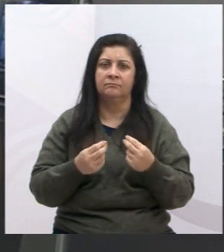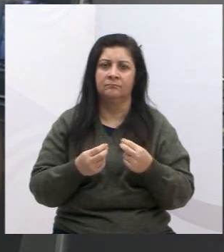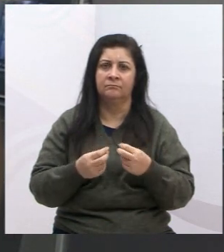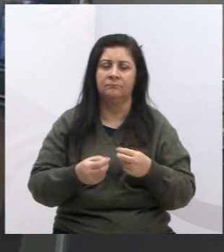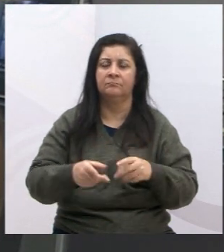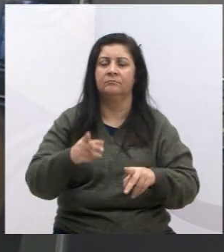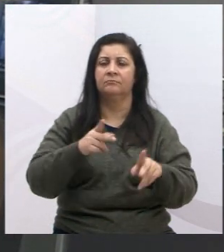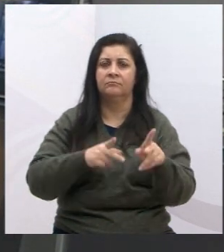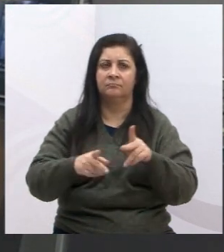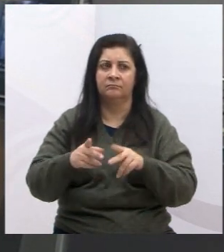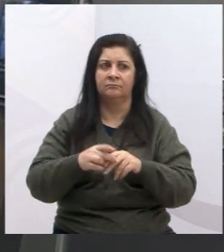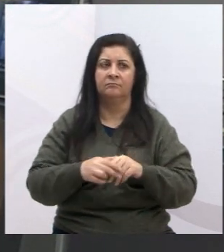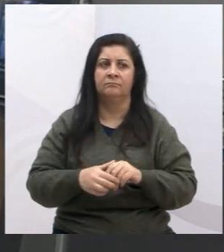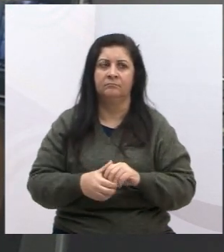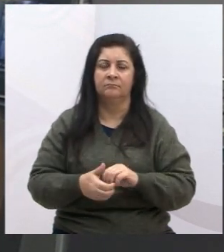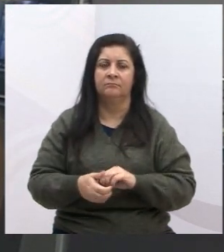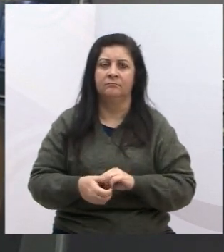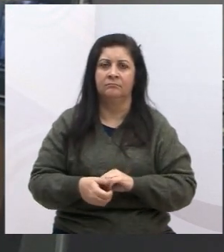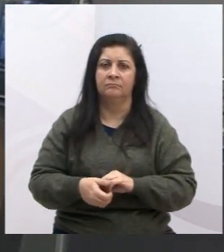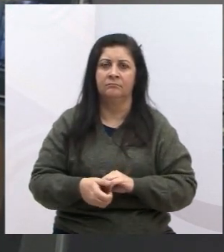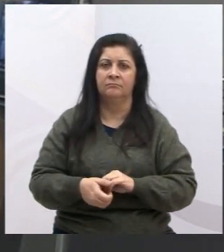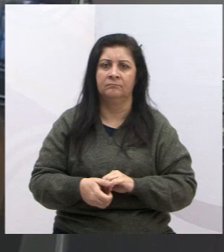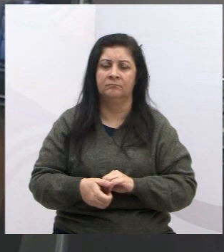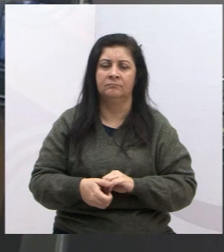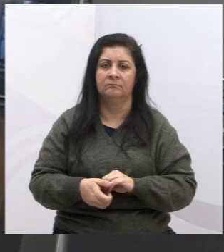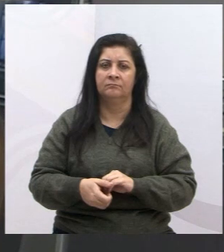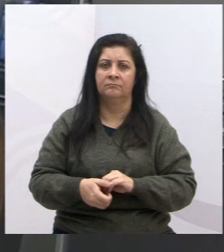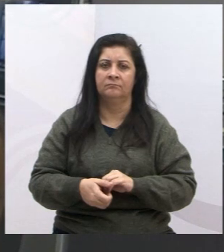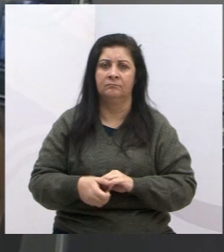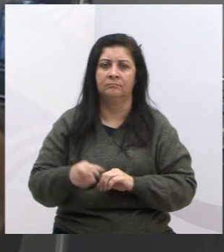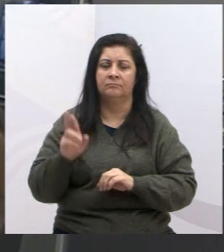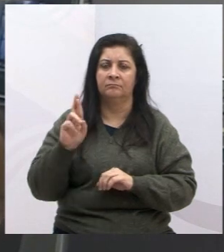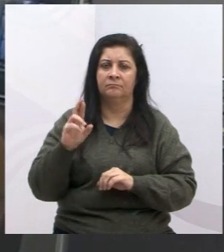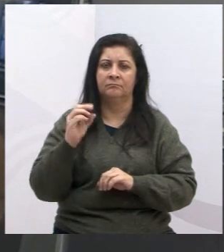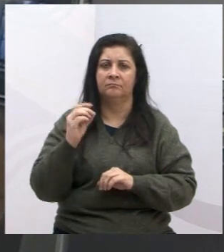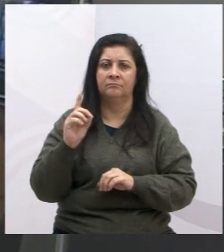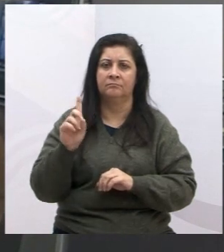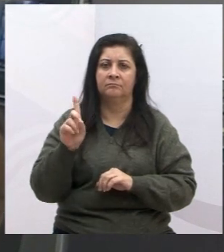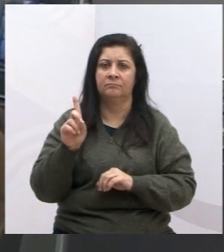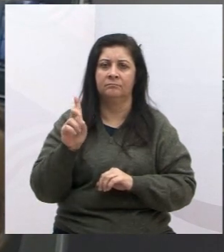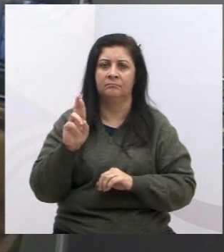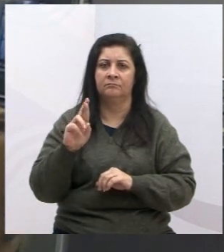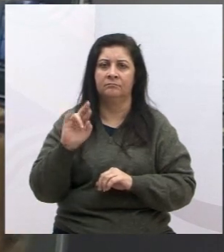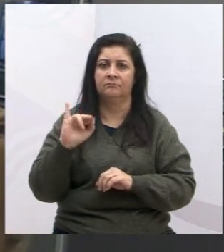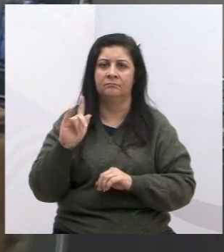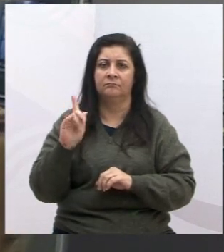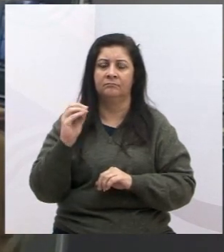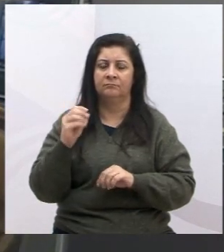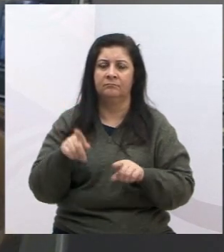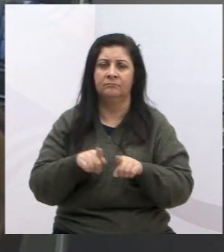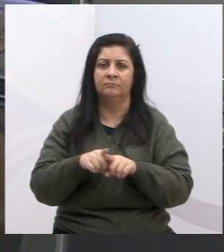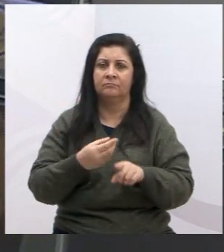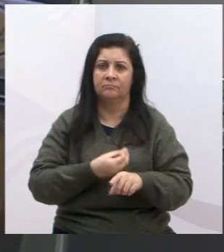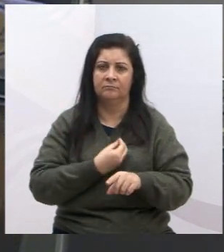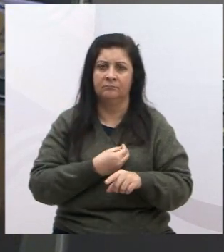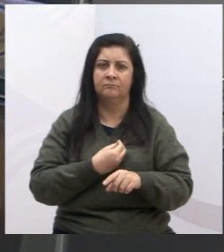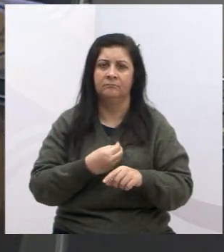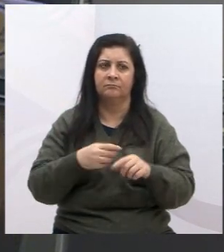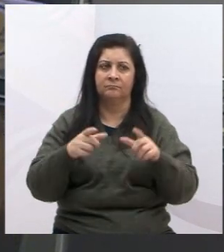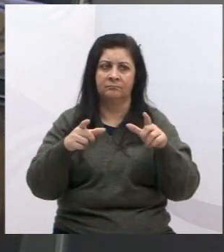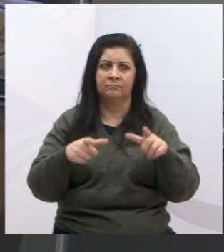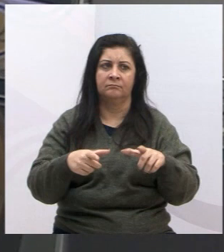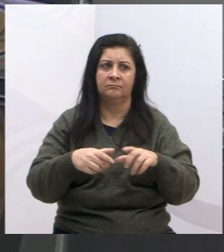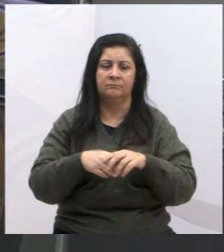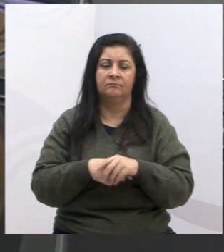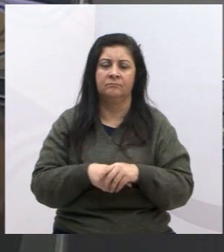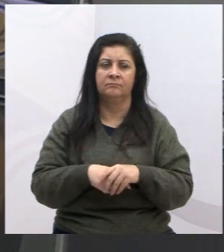procuraram aqui, né? O Rodrigo Salomão também, vereador, é morador de lá, da nossa região. E eu quero complementar com